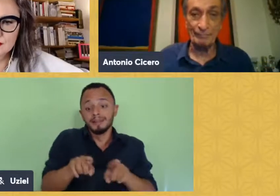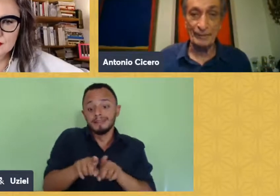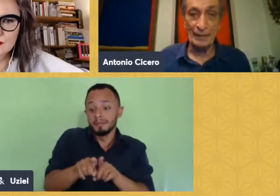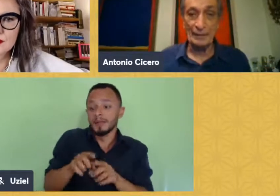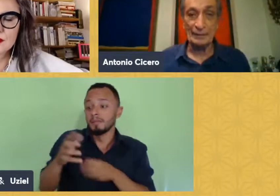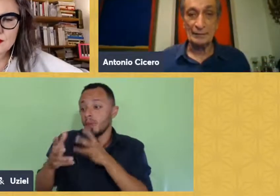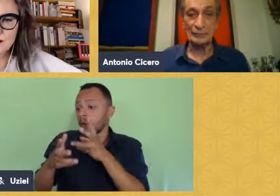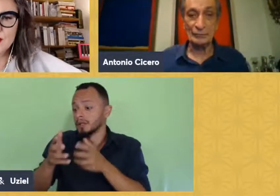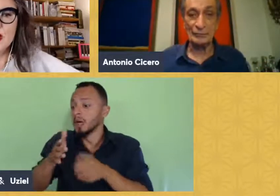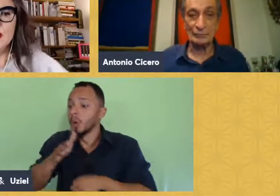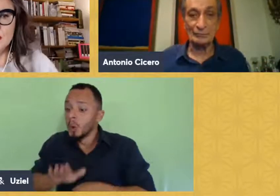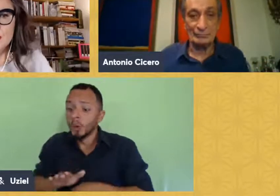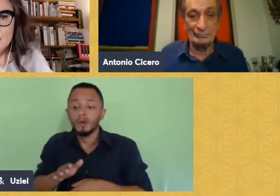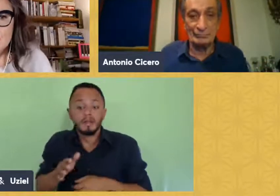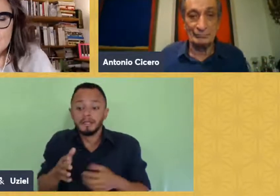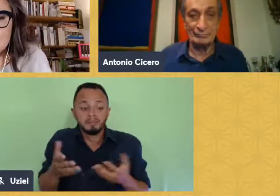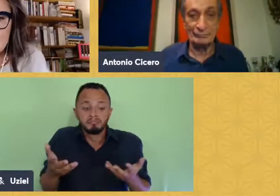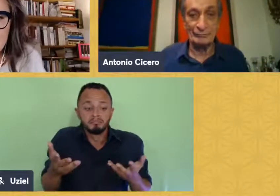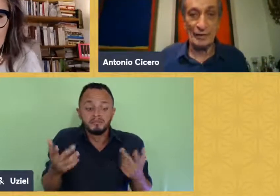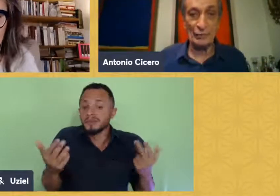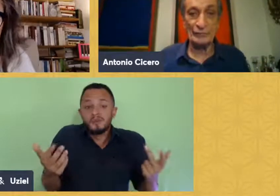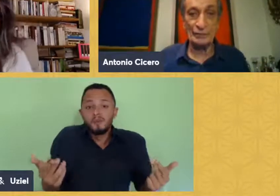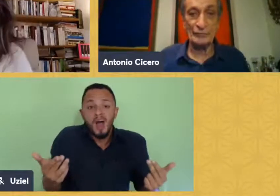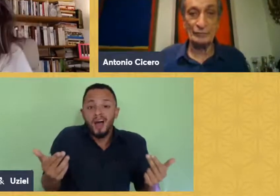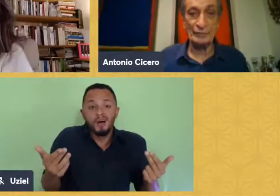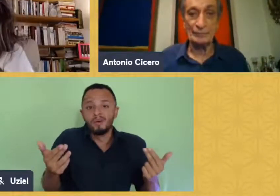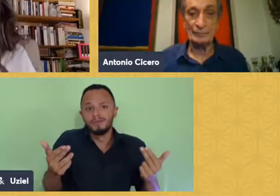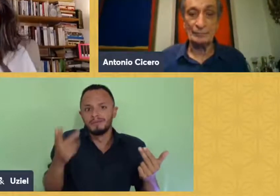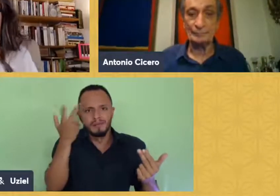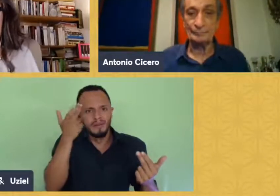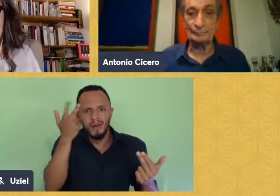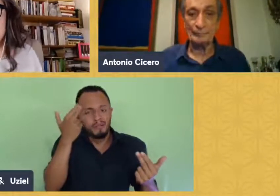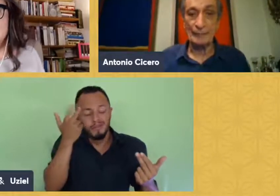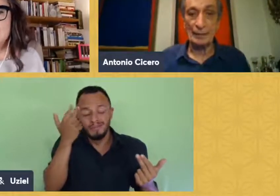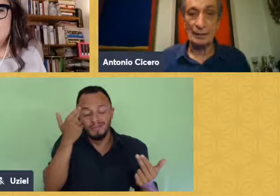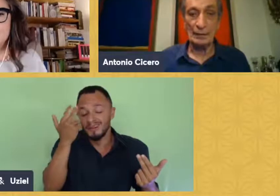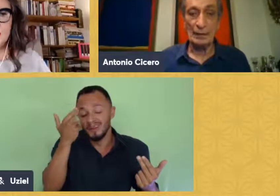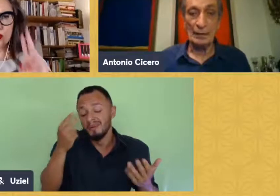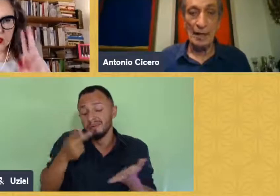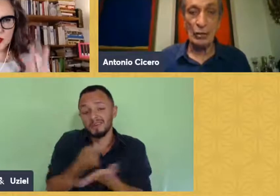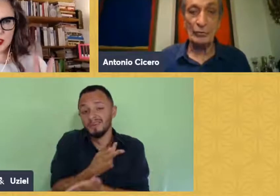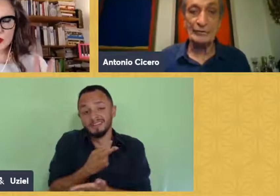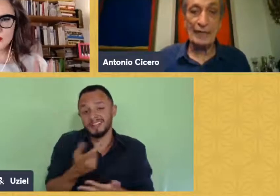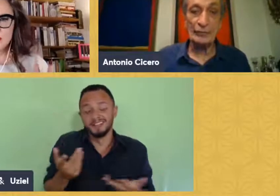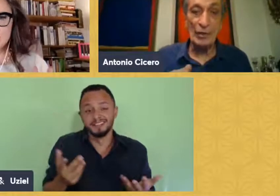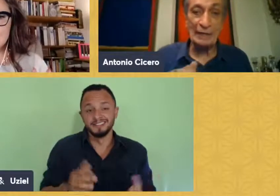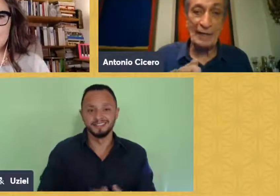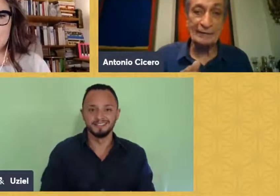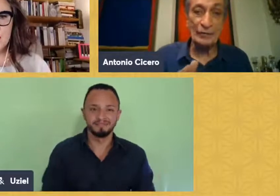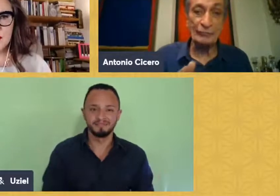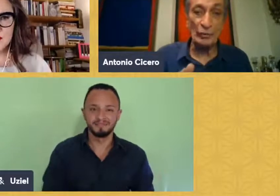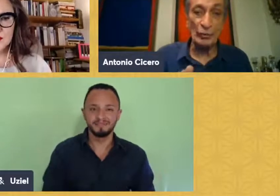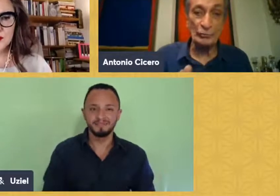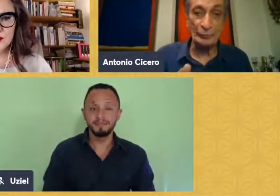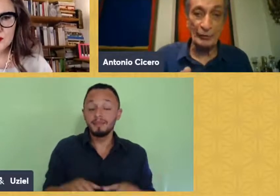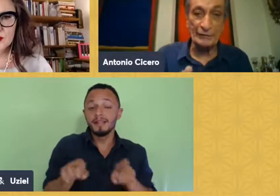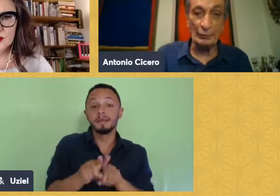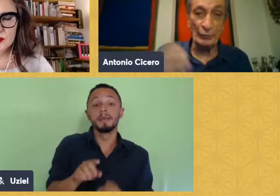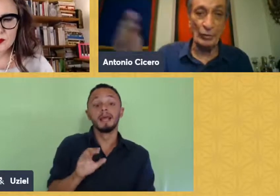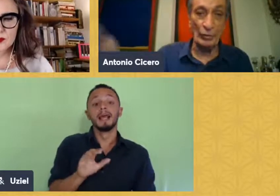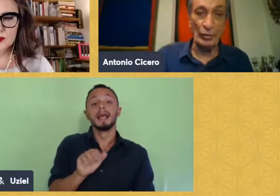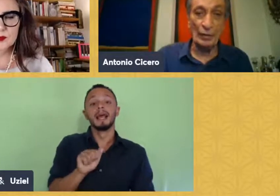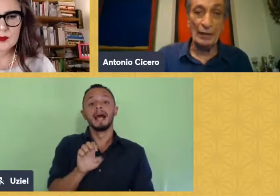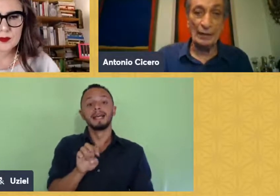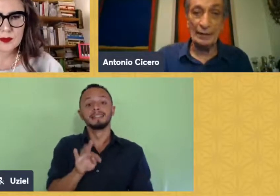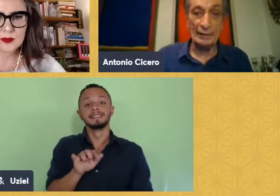né? Isso não... A respeito desse tema, Cícero, a gente tem duas Ao contrário, perguntas aqui. Caetano Veloso, por